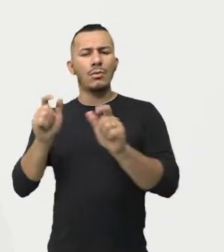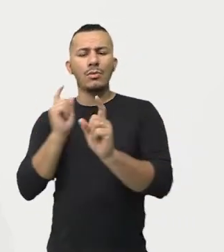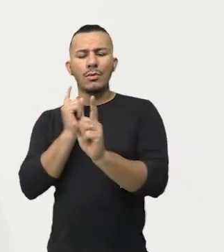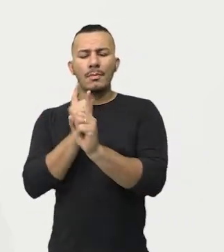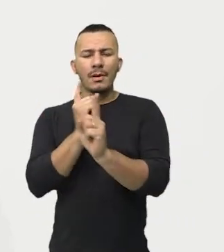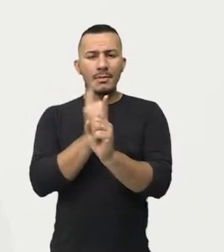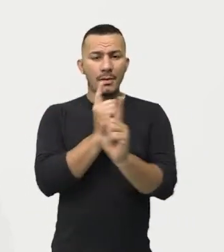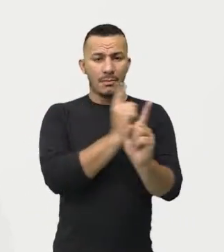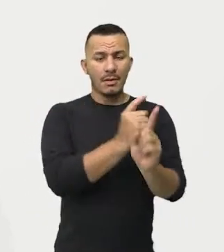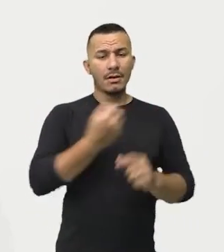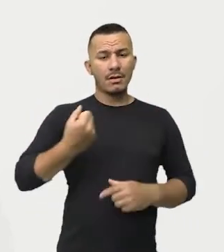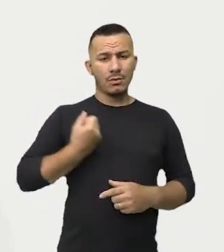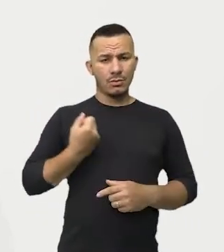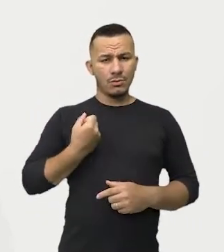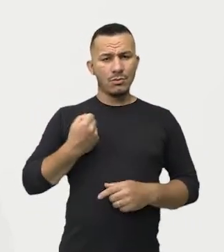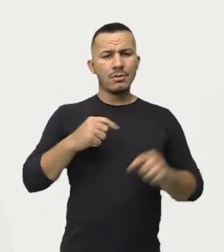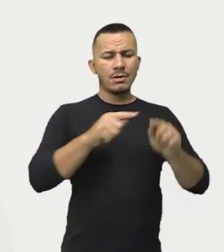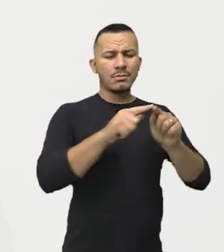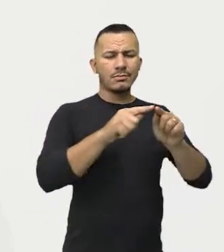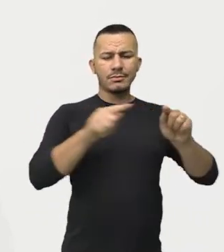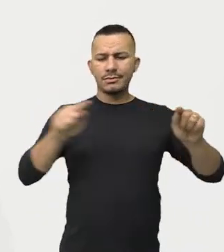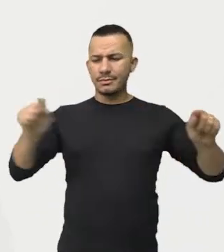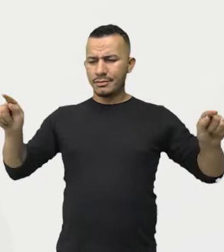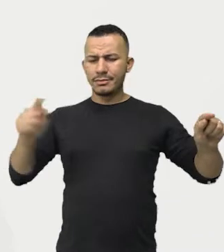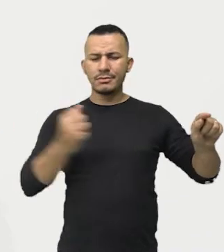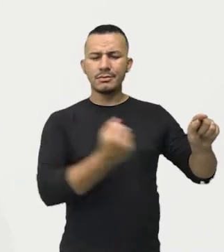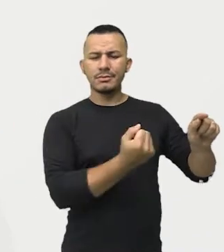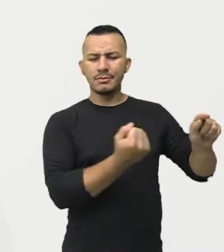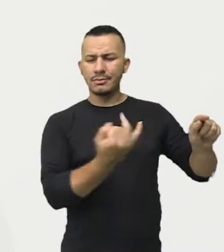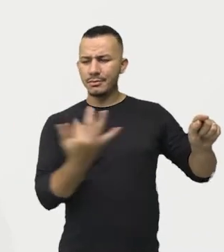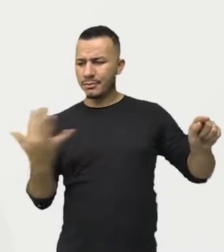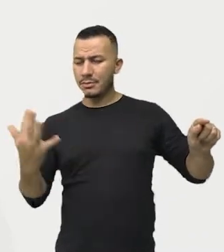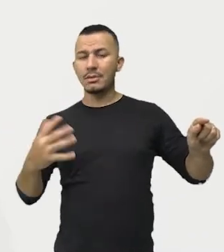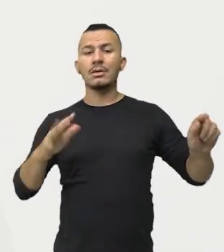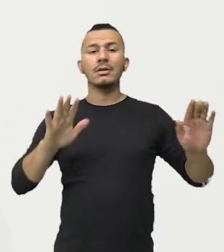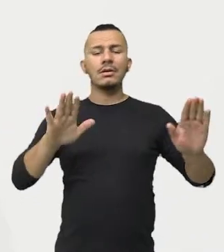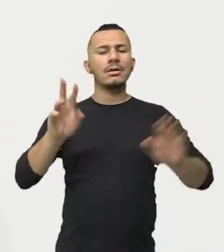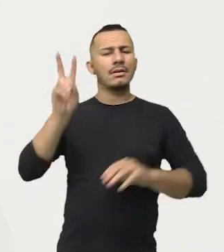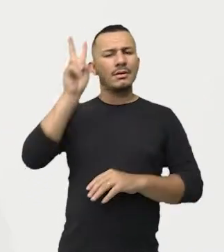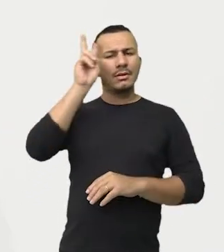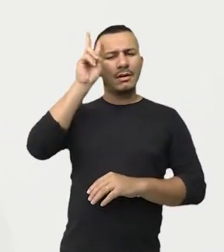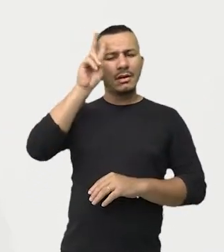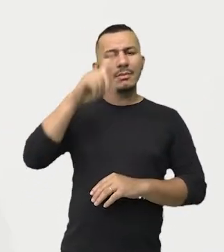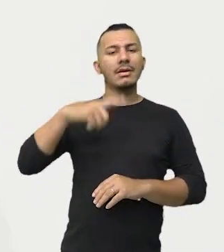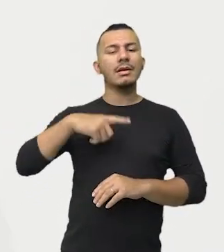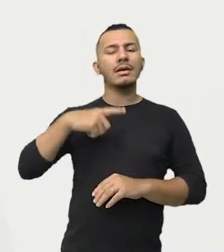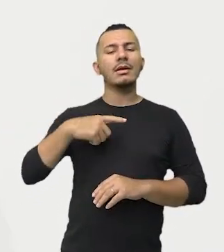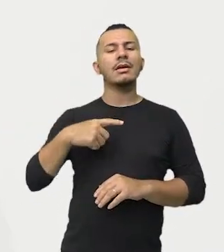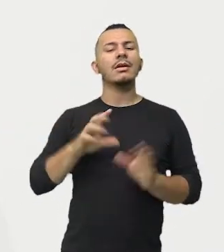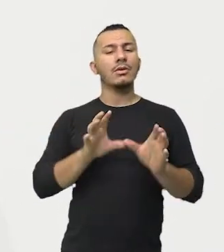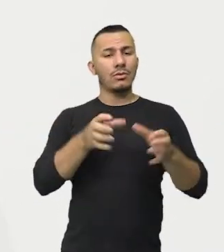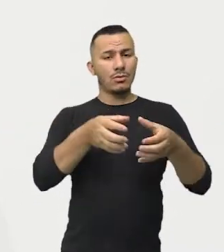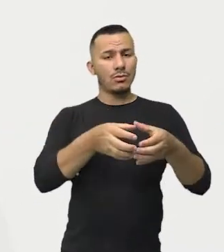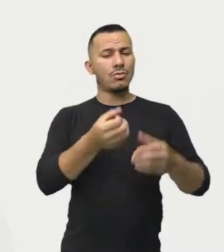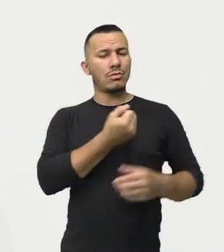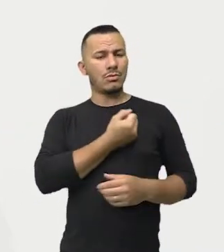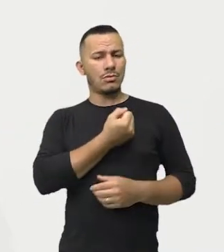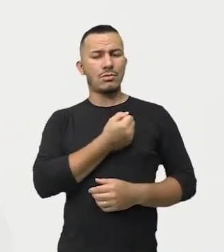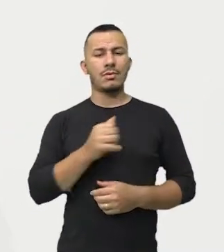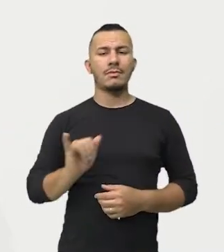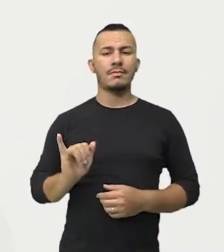reta numérica, vale a pena a gente lembrar os números inteiros, porque